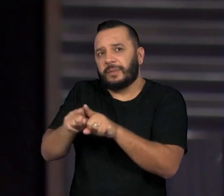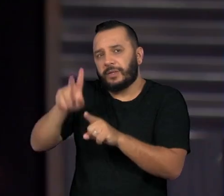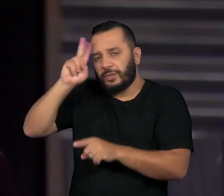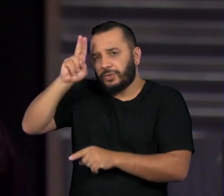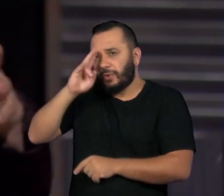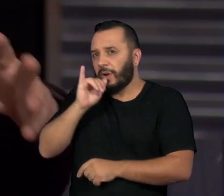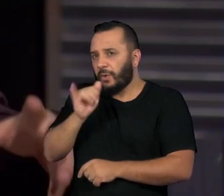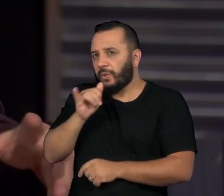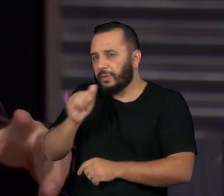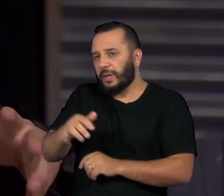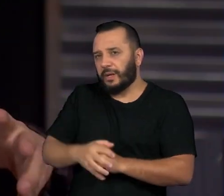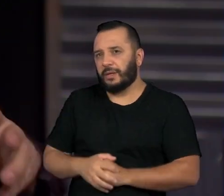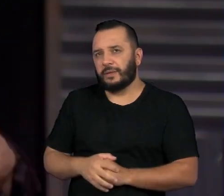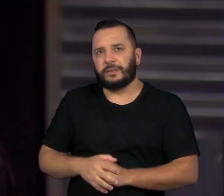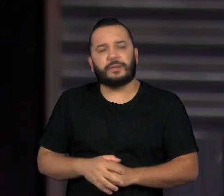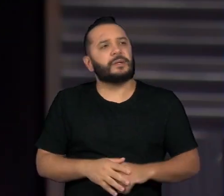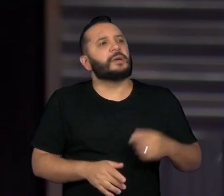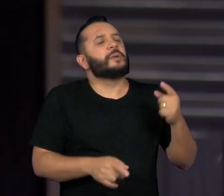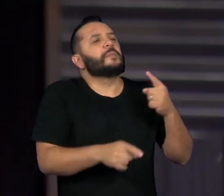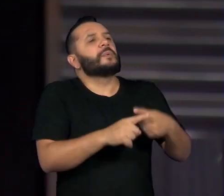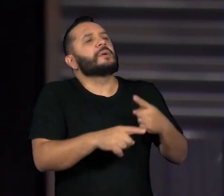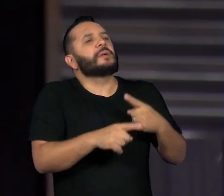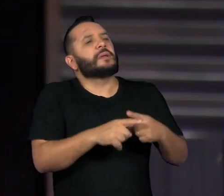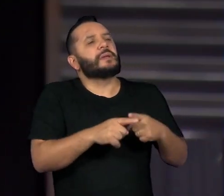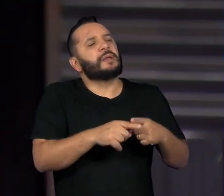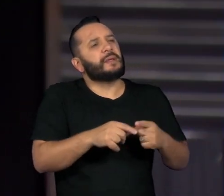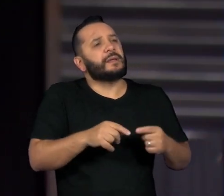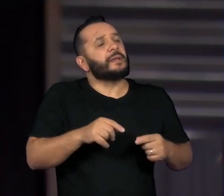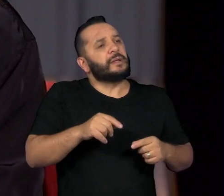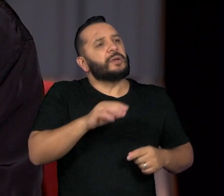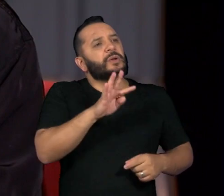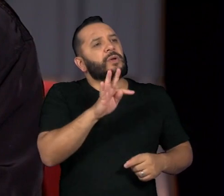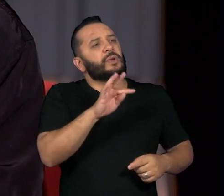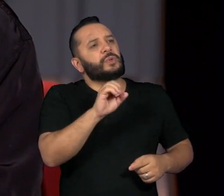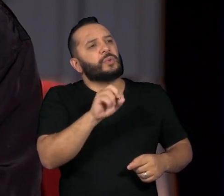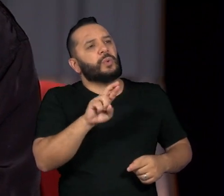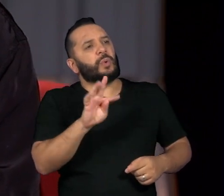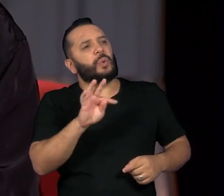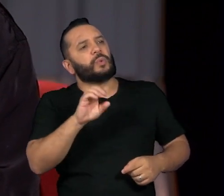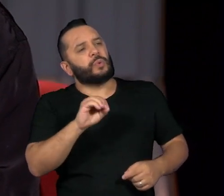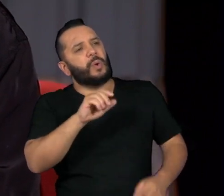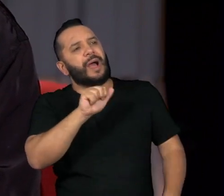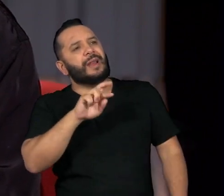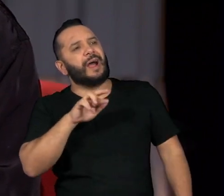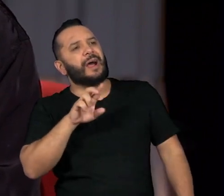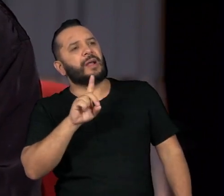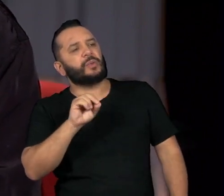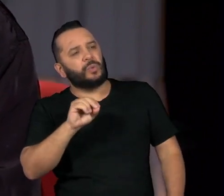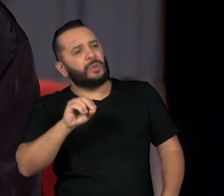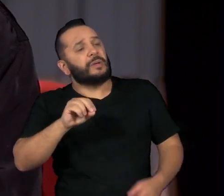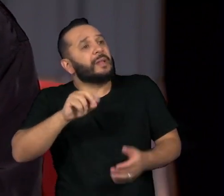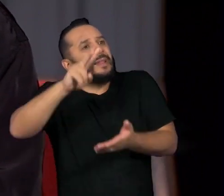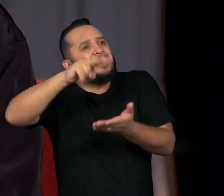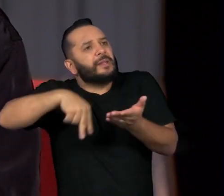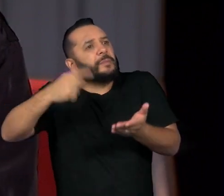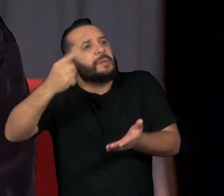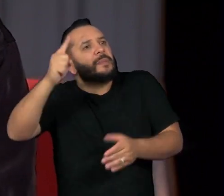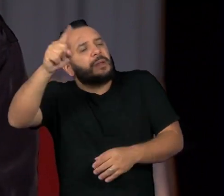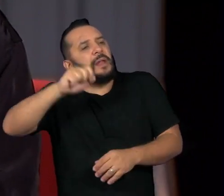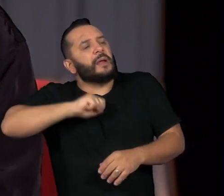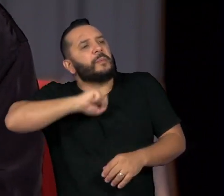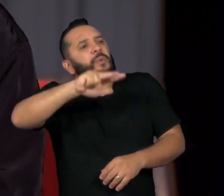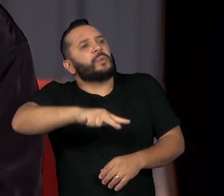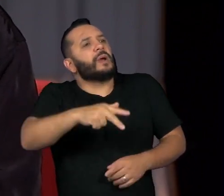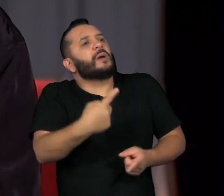Torto Arado foi primeiro visto em Portugal do que no Brasil? Foi uma questão muito simples. Eu moro